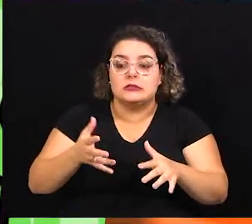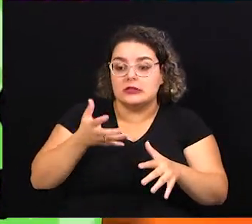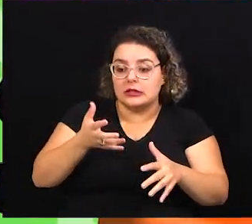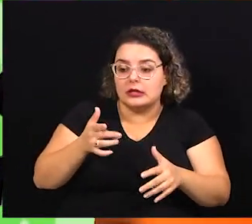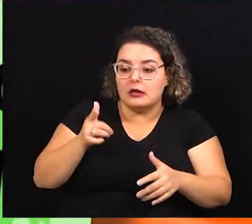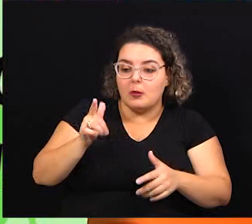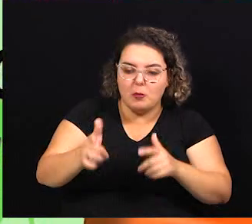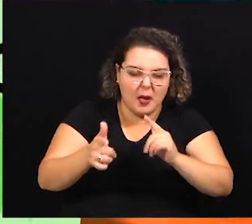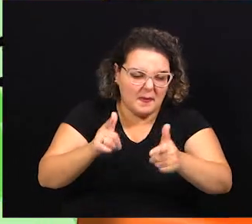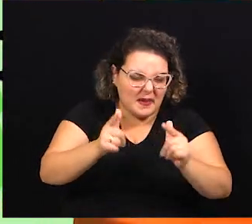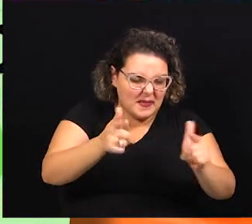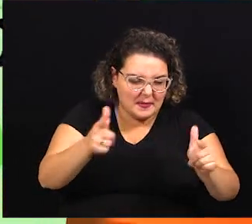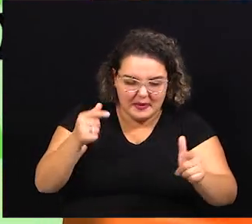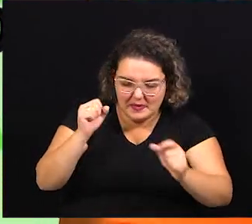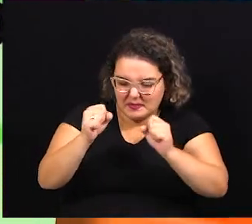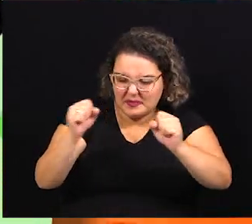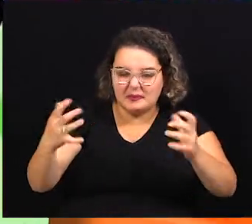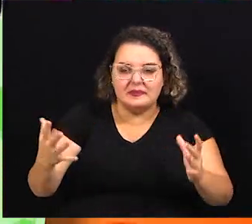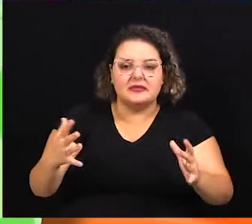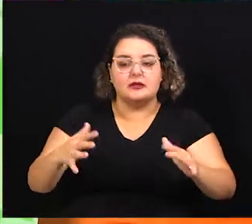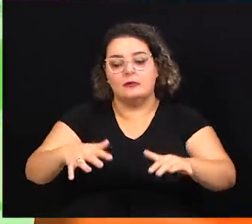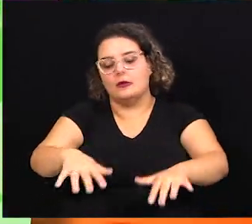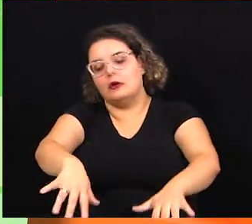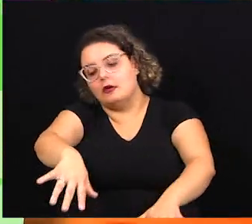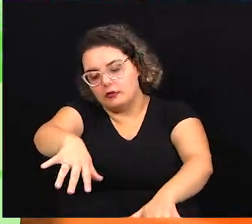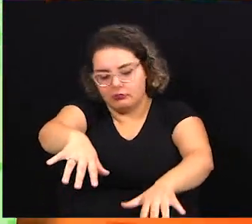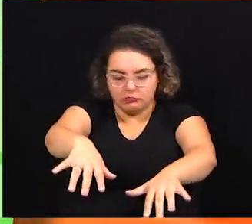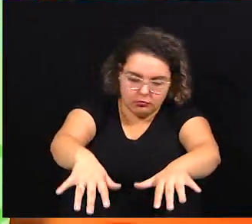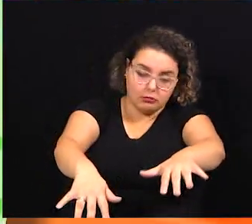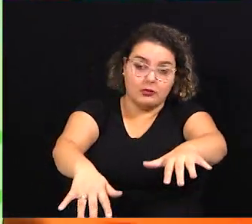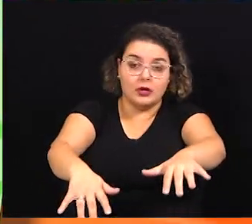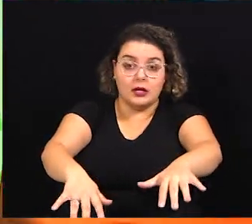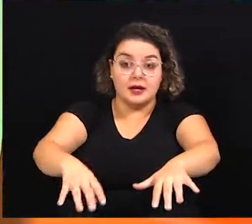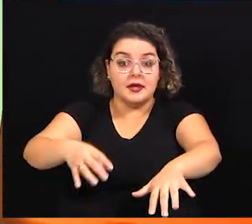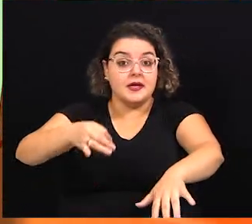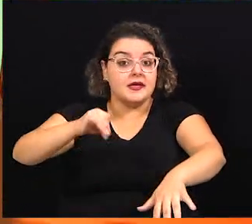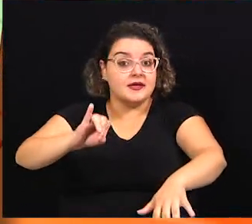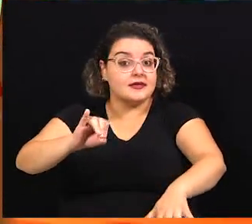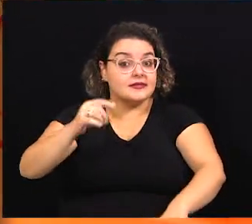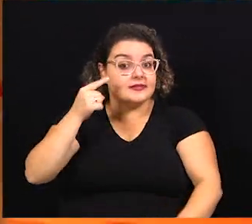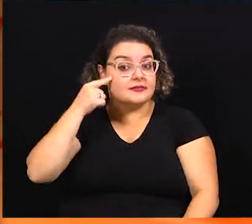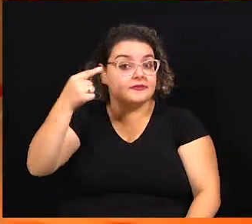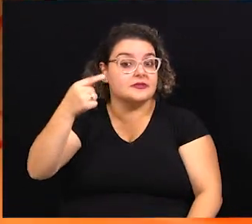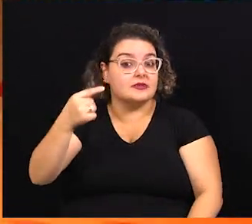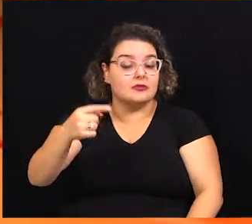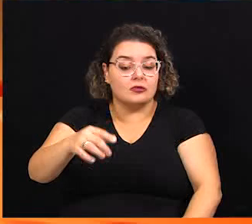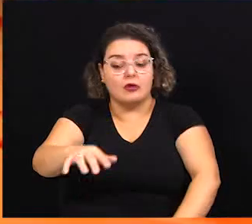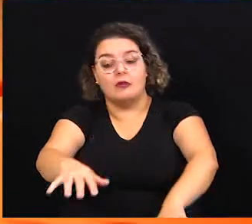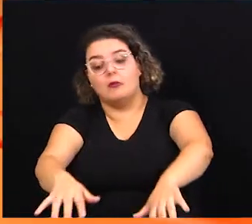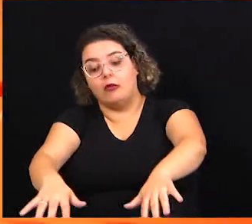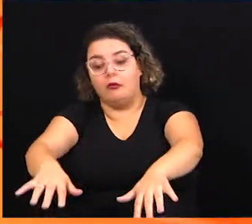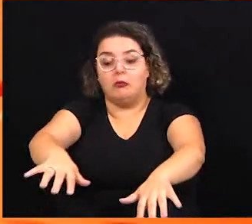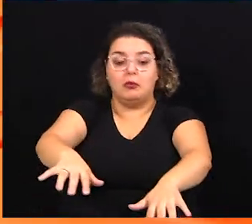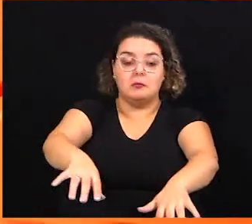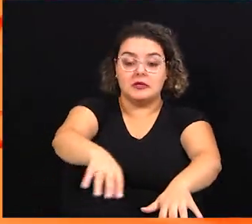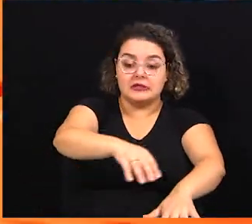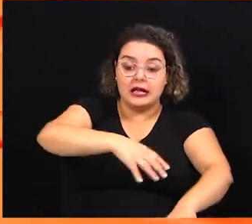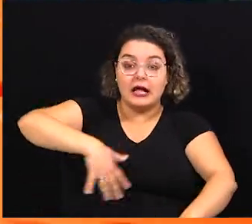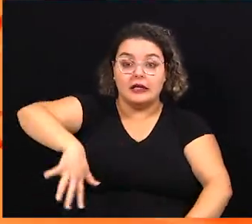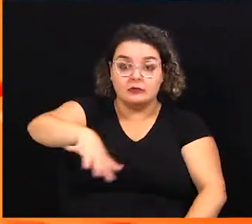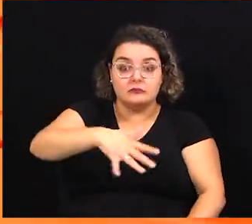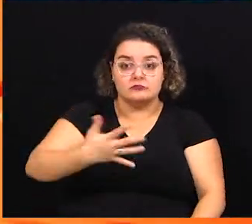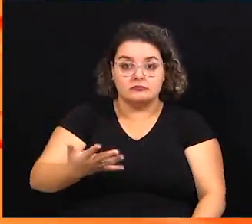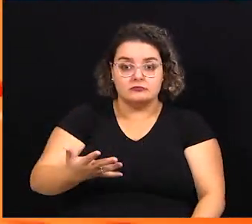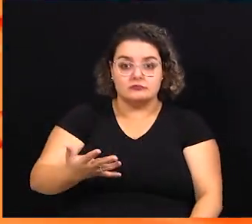ou então, às vezes, até matar esses zumbis e etc. E aí eu pensei, poxa, e se a gente pegasse o ponto de vista de um dos zumbis que estão